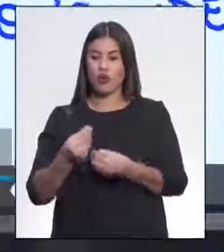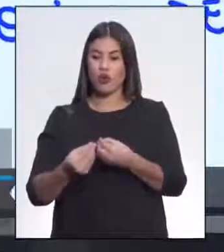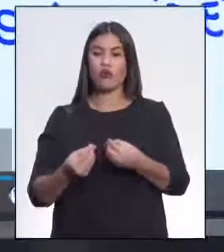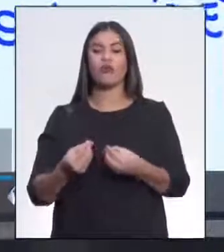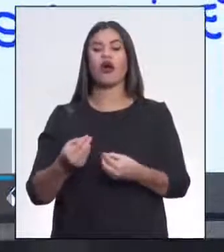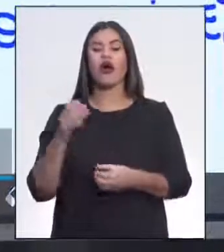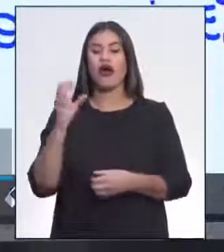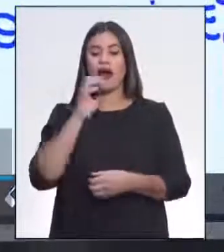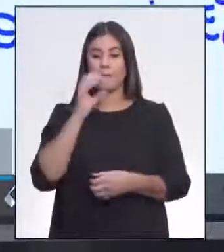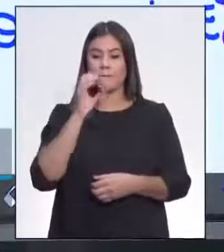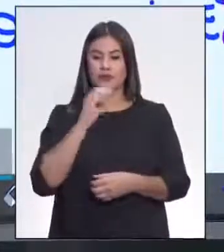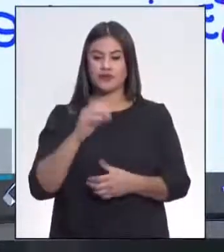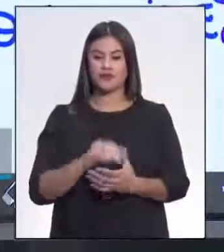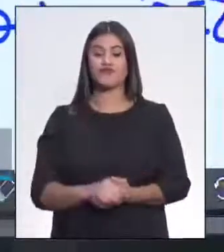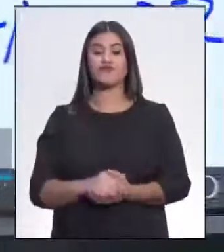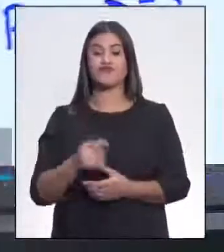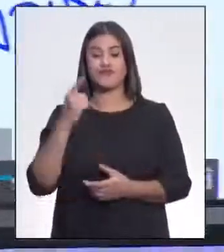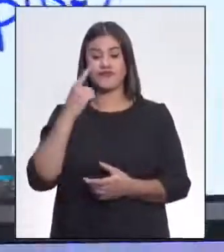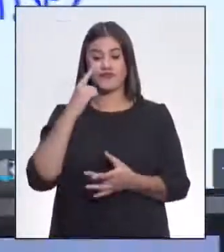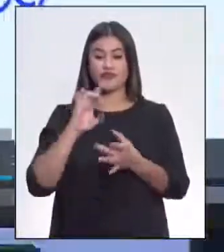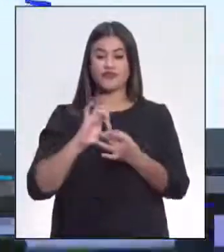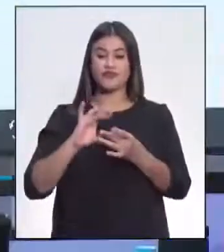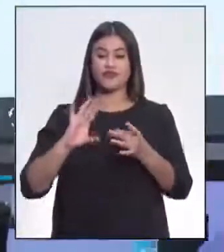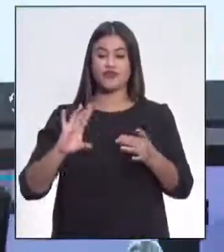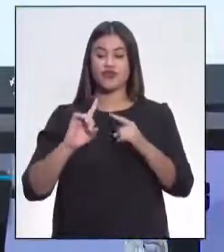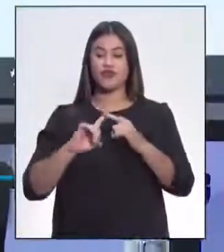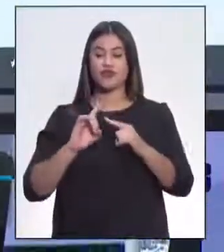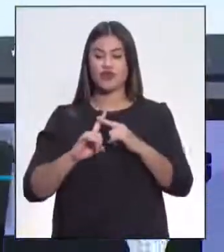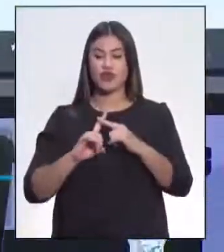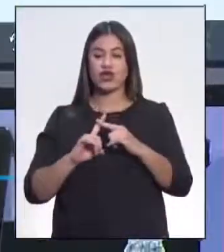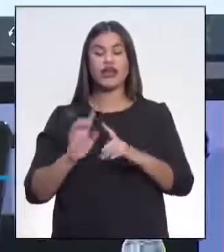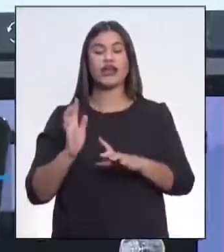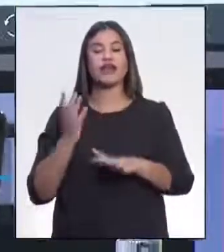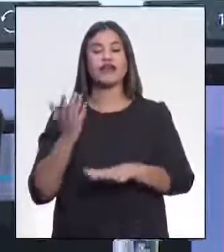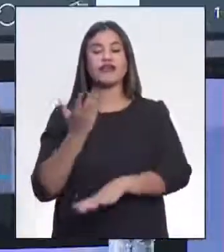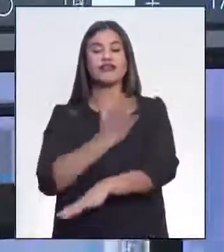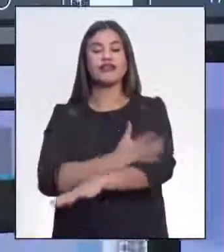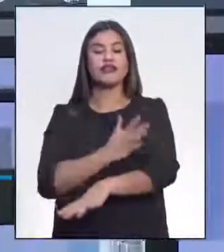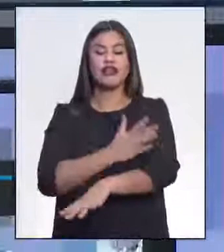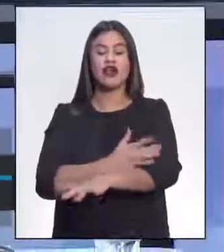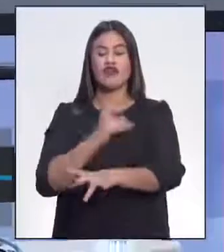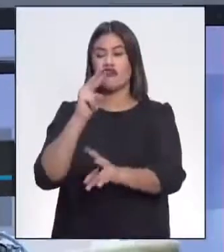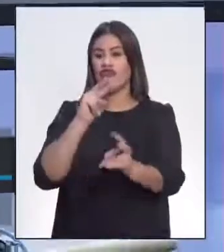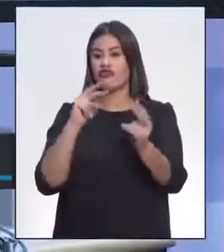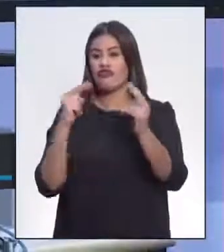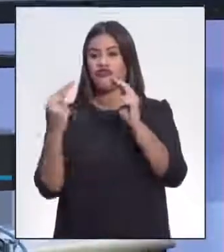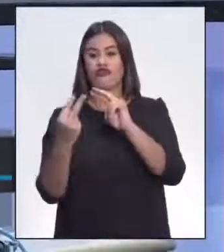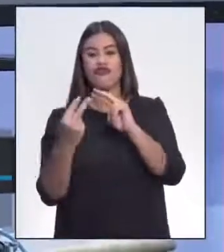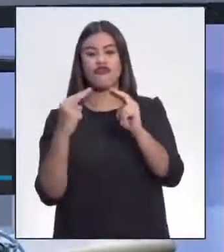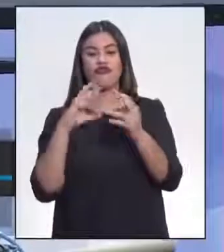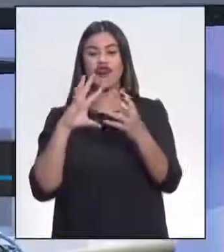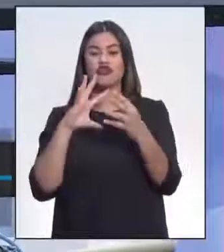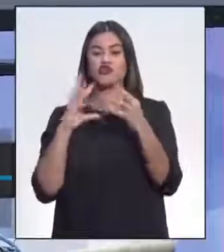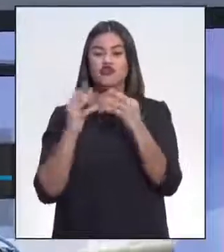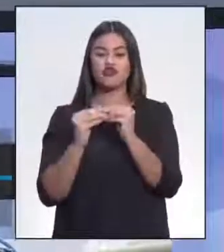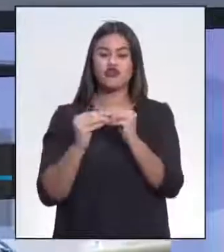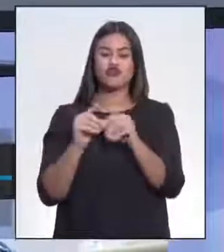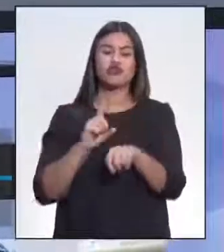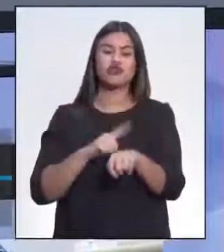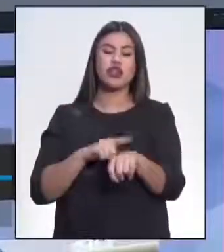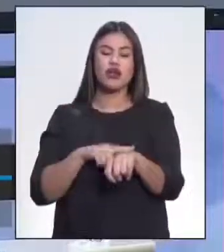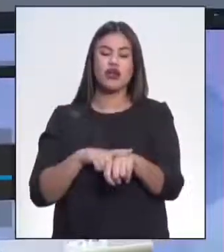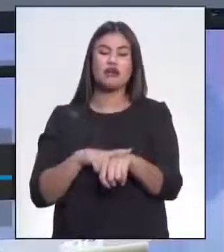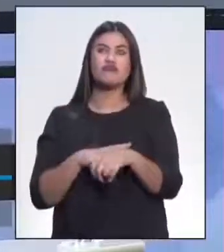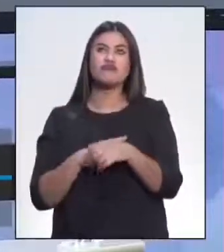observarem todos os movimentos que vocês observaram na dança, porque eu estou treinando vocês para observar tudo que vocês viram, nível,